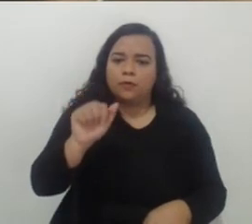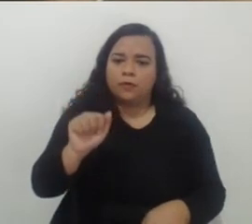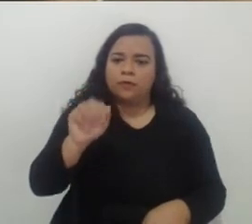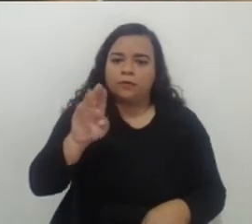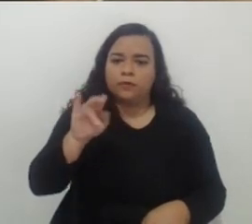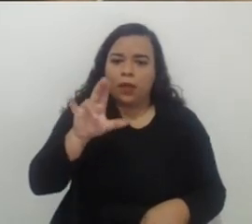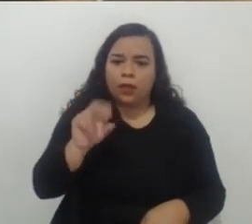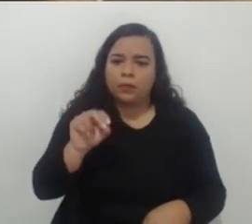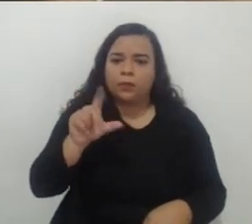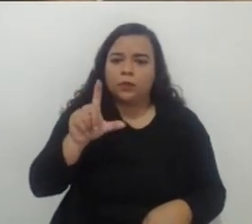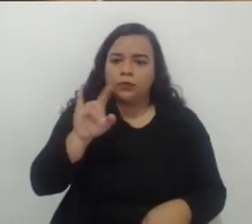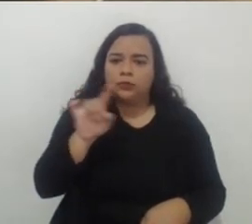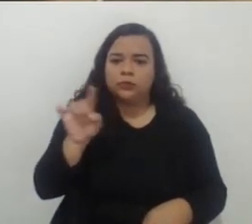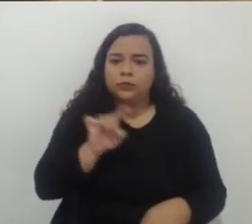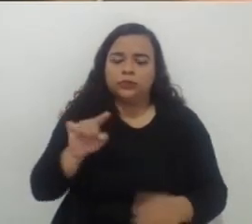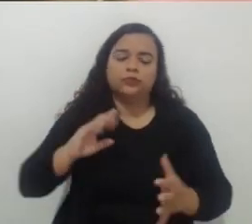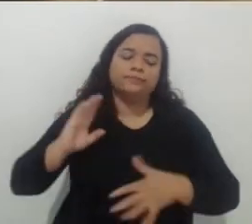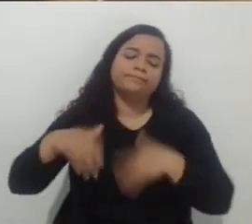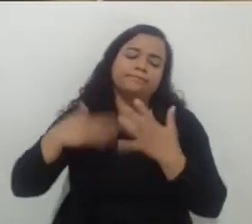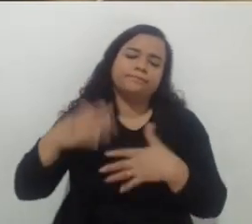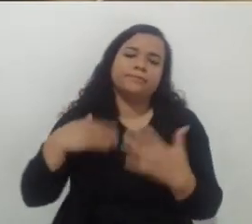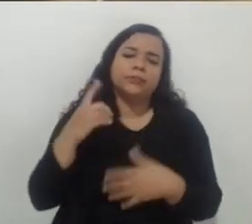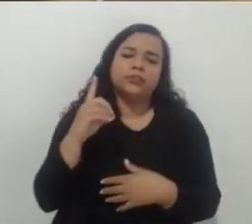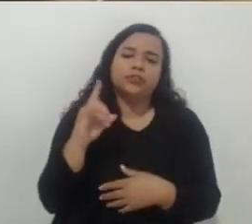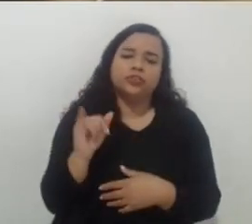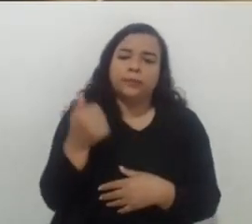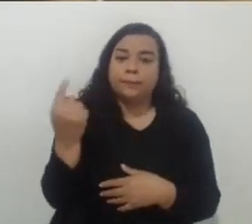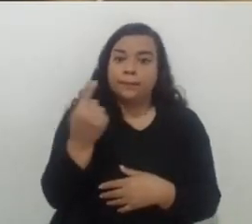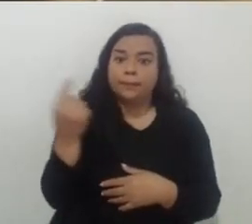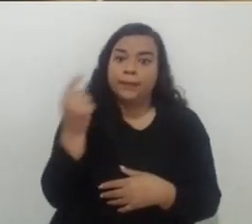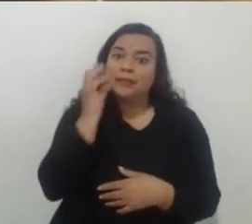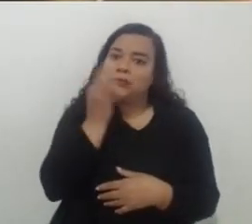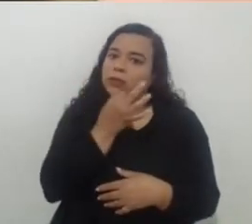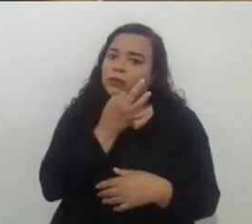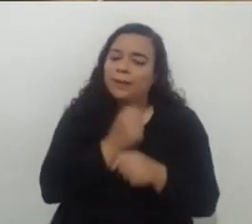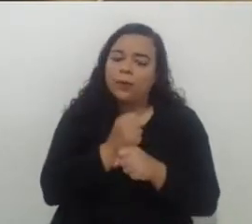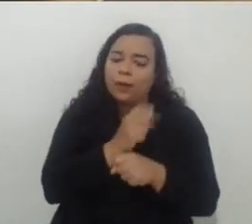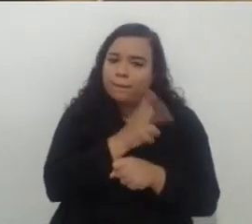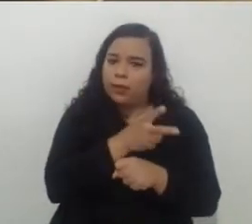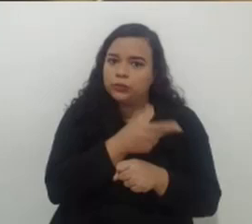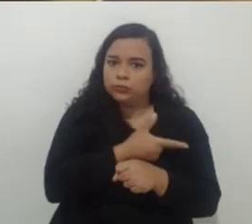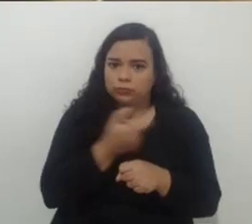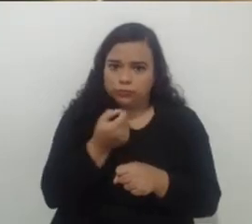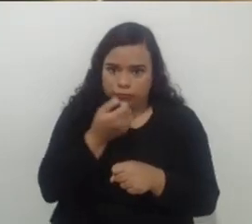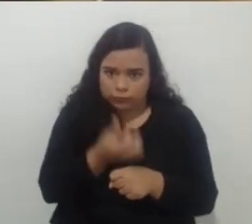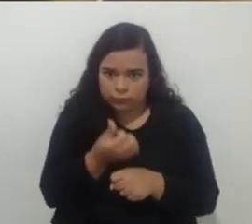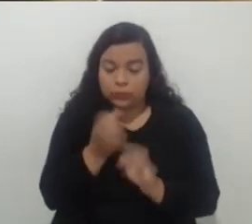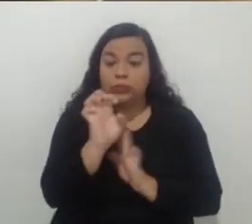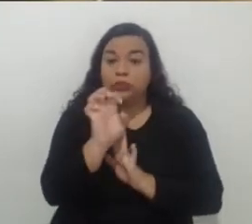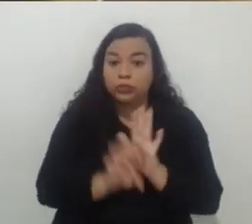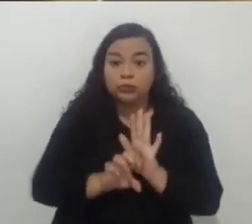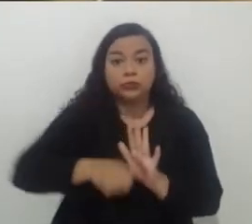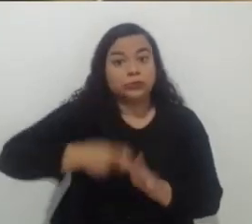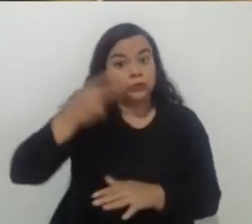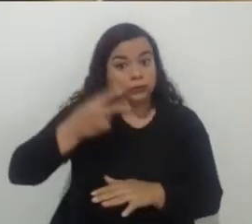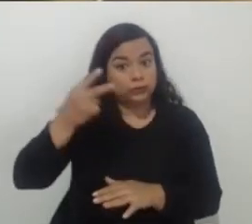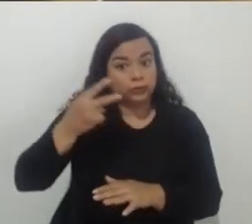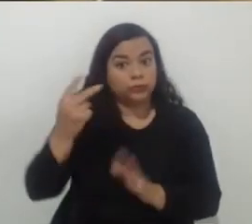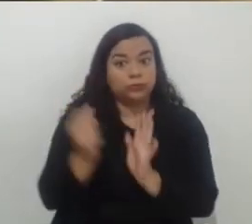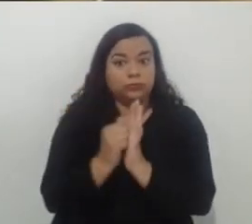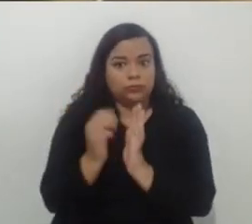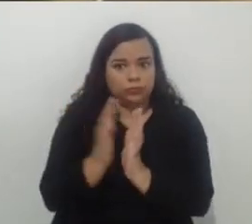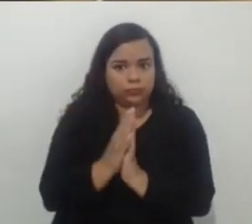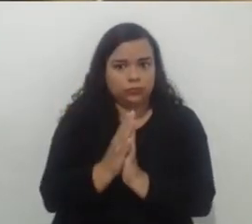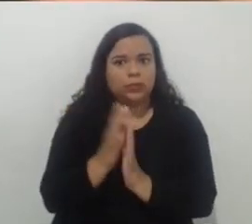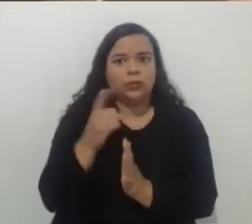dia 1 de setembro de 2006, uma segunda escritura que também excede o restante dos